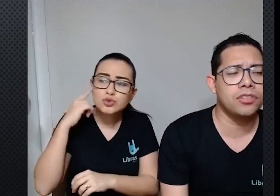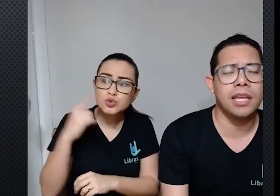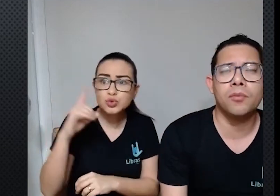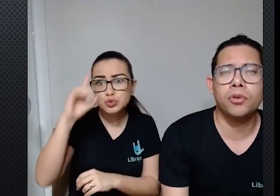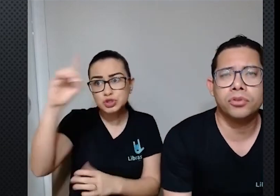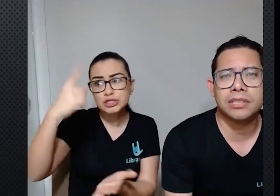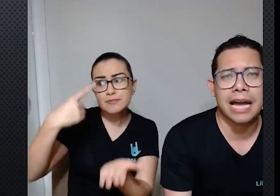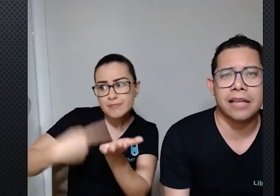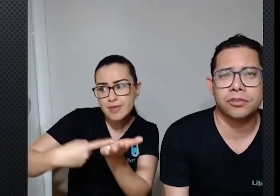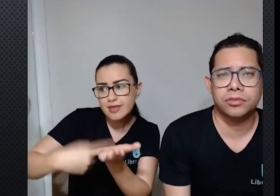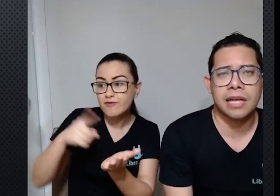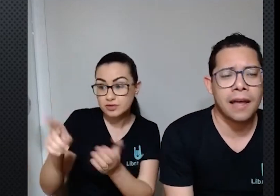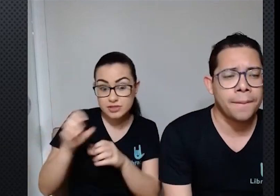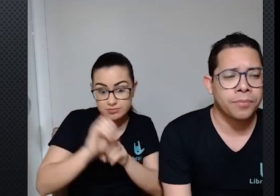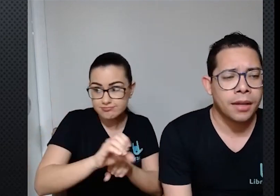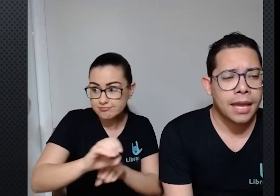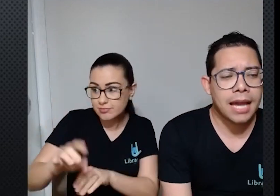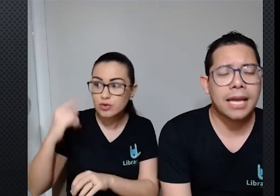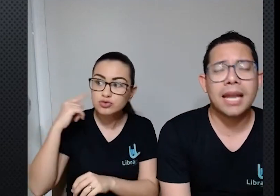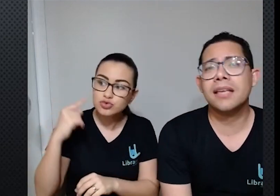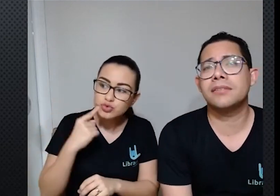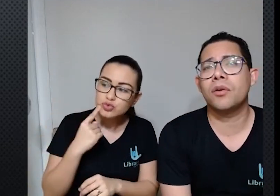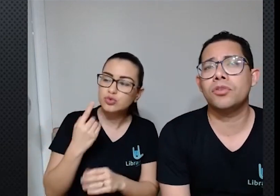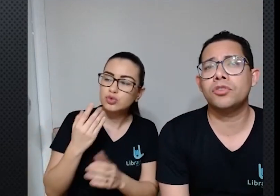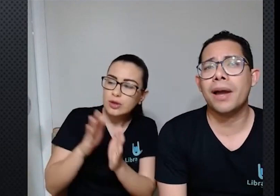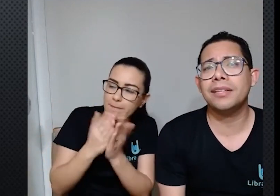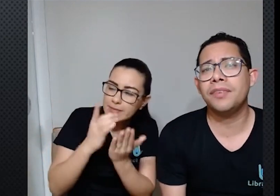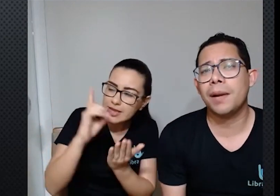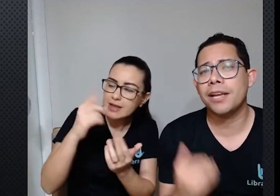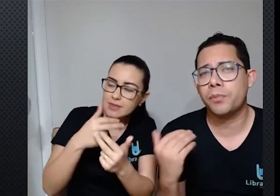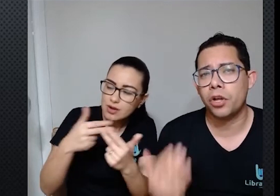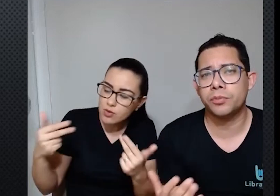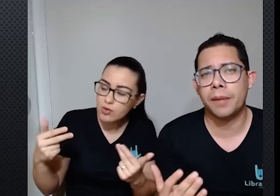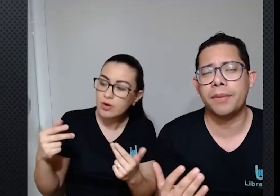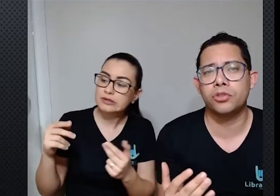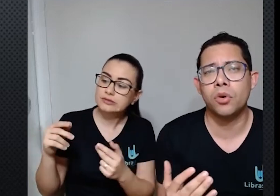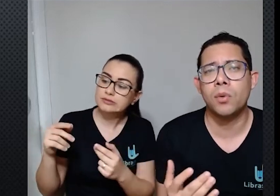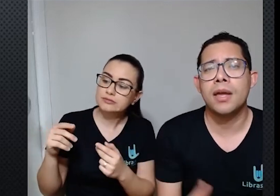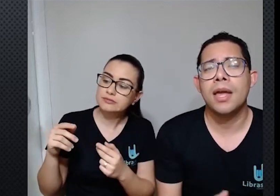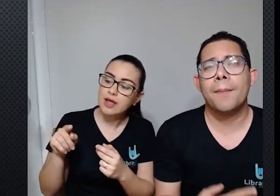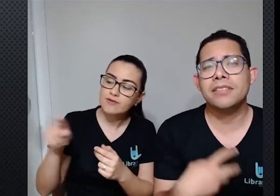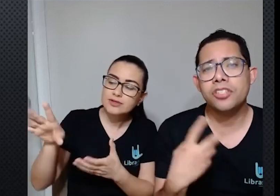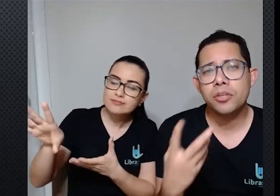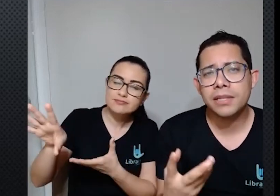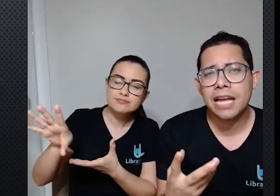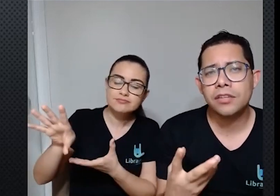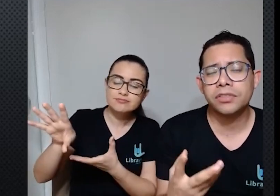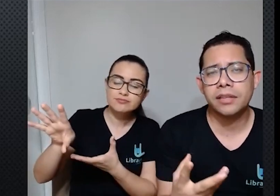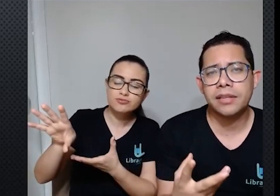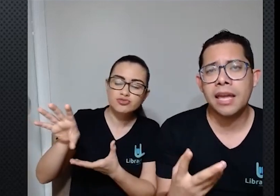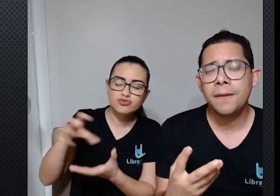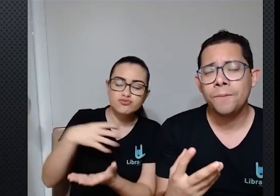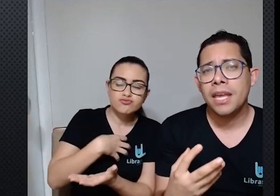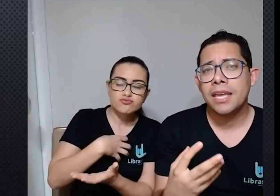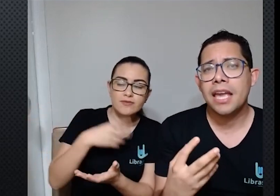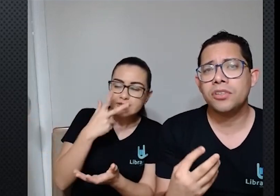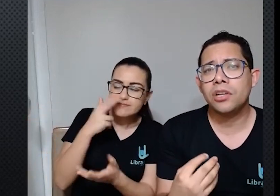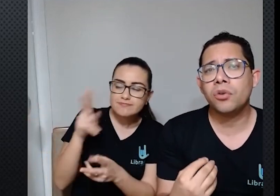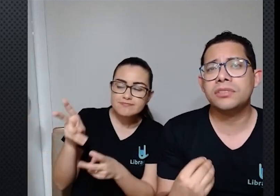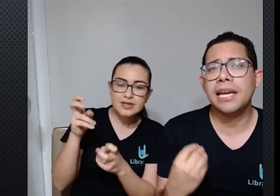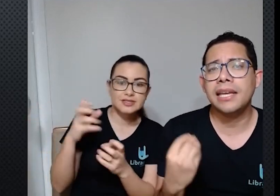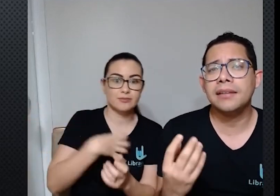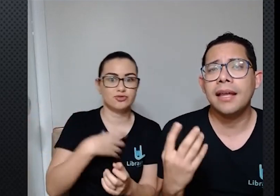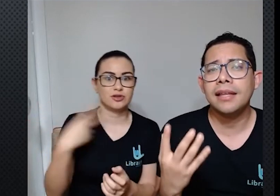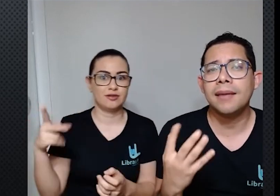querendo dizer em muitos casos, tá? É aquela questão, quanto mais você fica mais próximo da pessoa, mais intimidade você tem, e aí